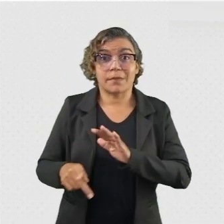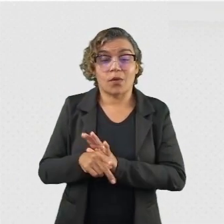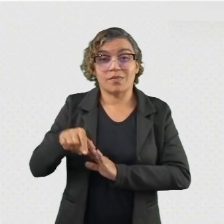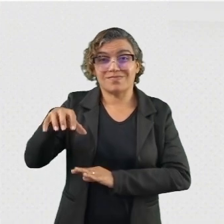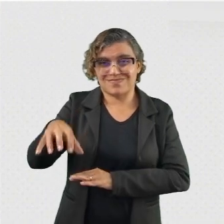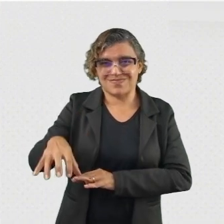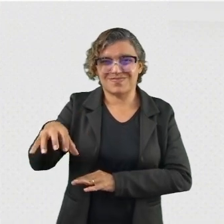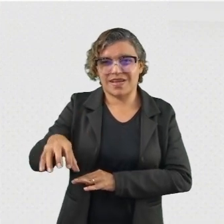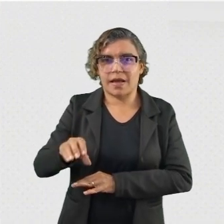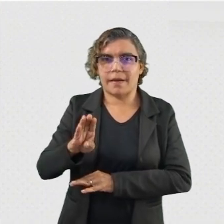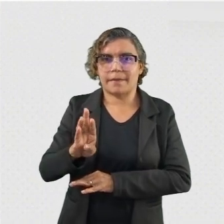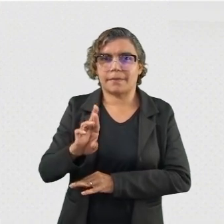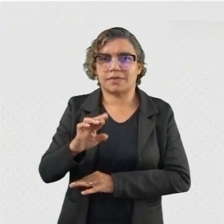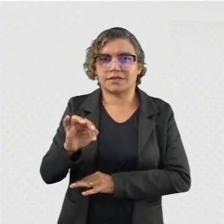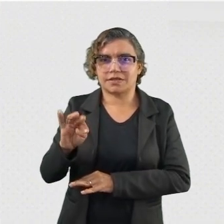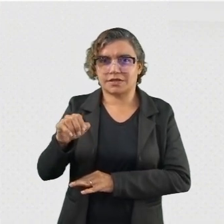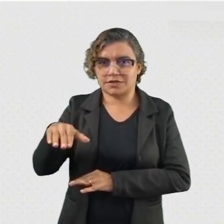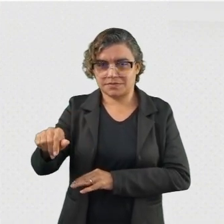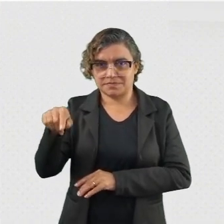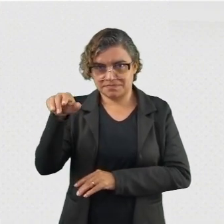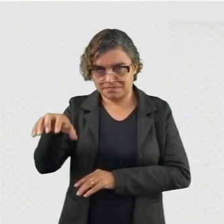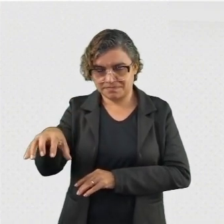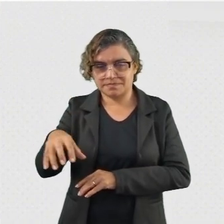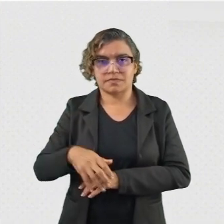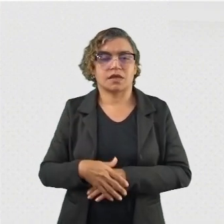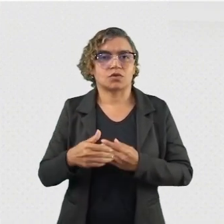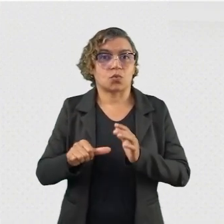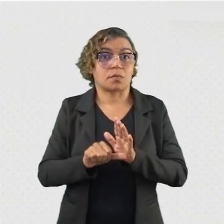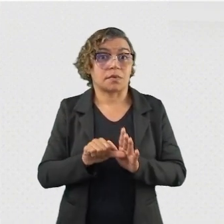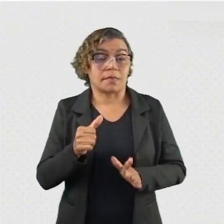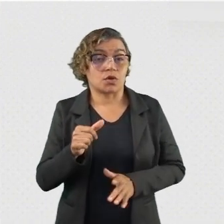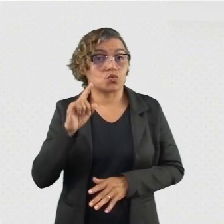colleague, where is the lift? Então, no primeiro